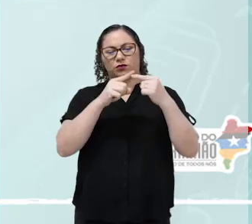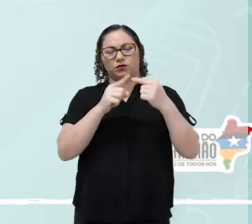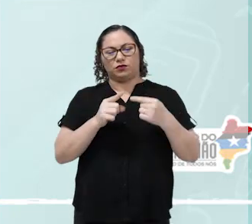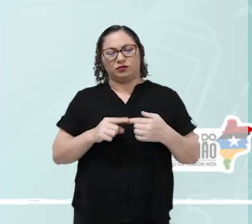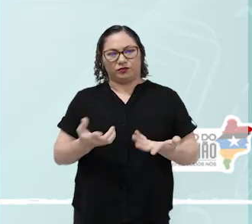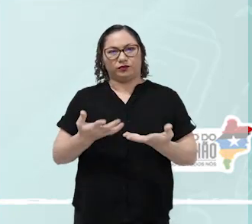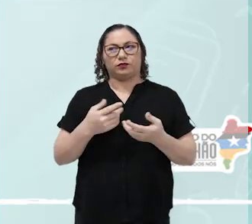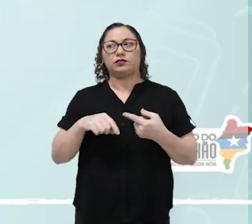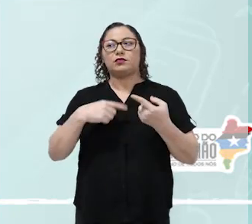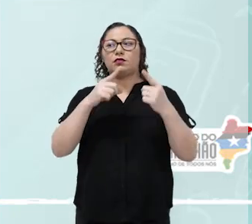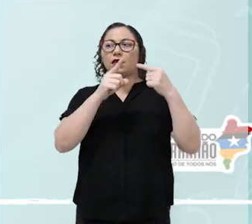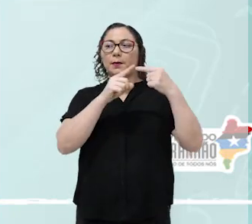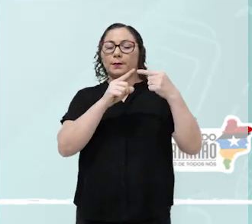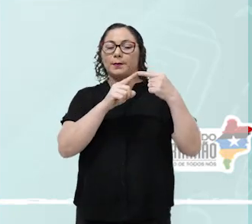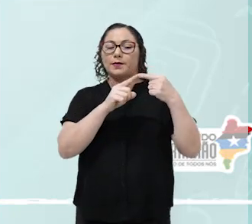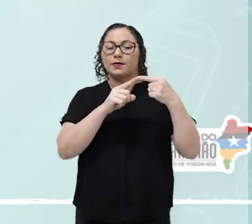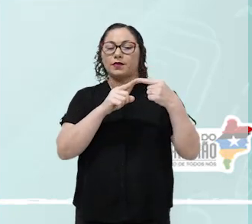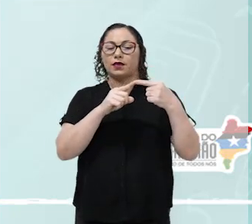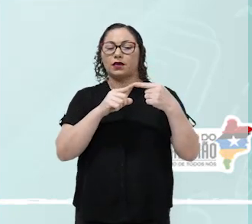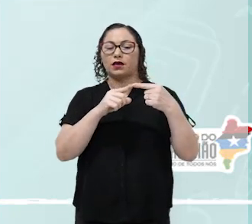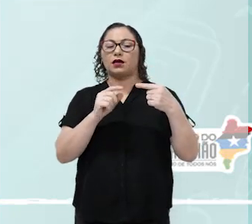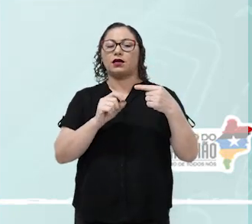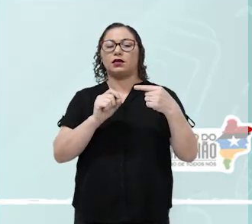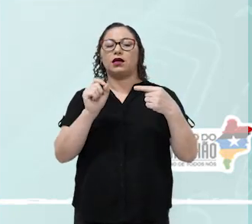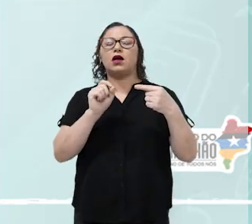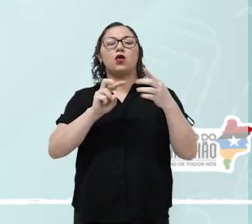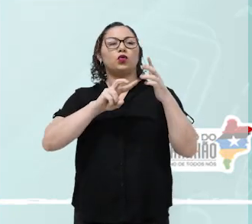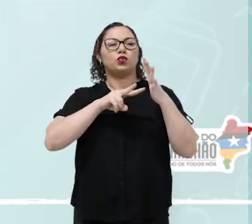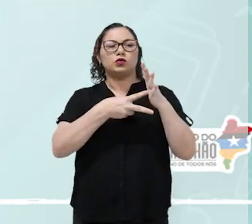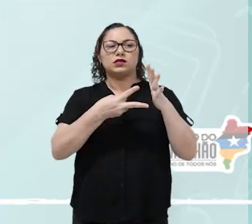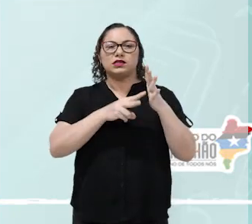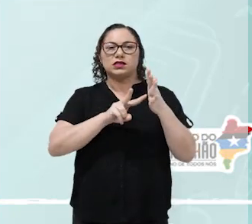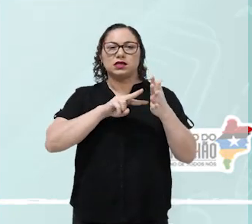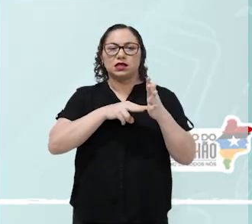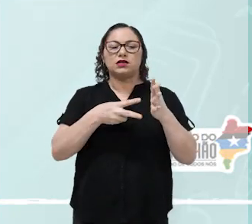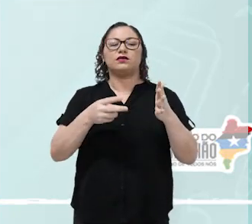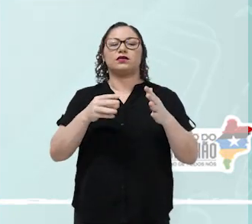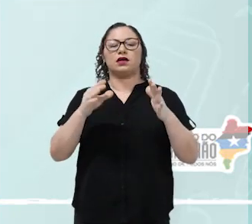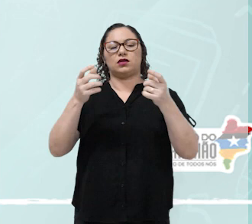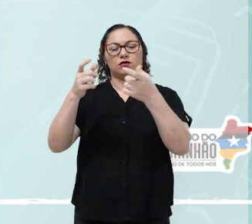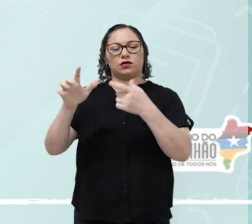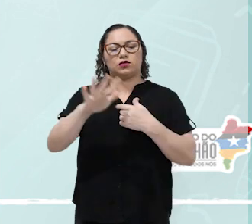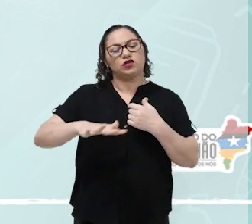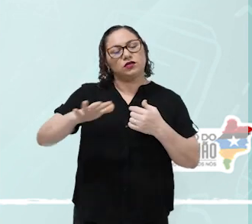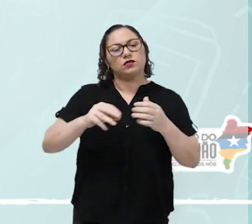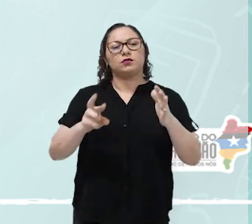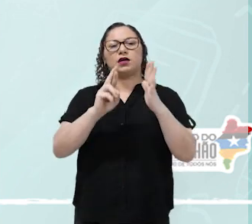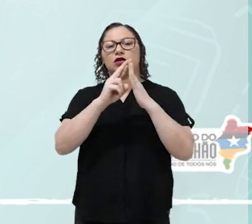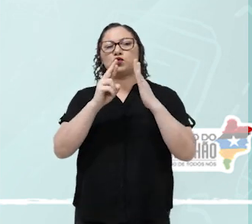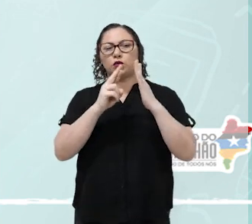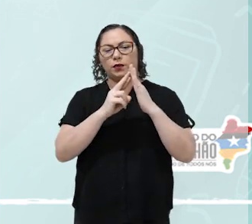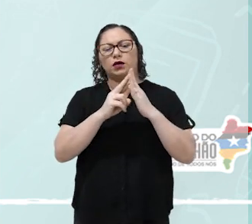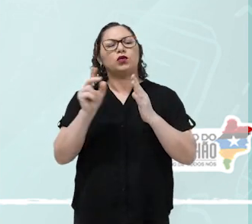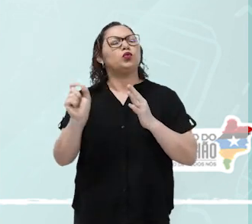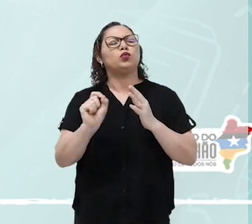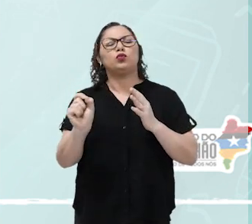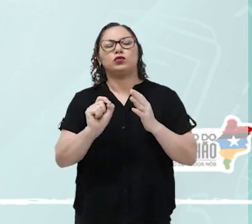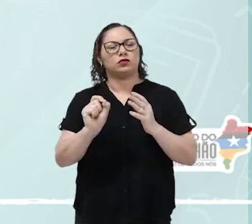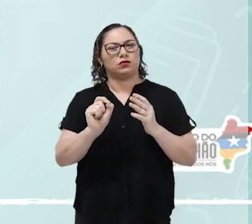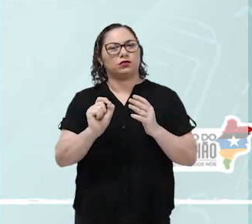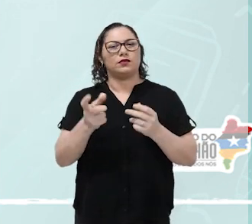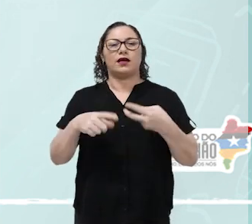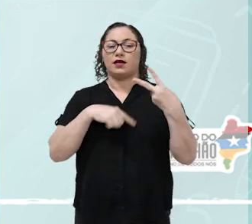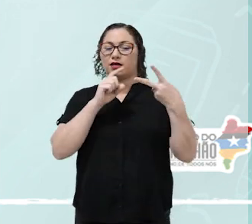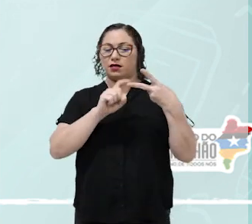hoje. Primeiro tópico, vamos trabalhar o significado de espaço urbano. O que é espaço urbano? No